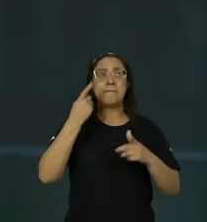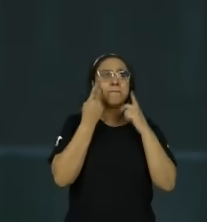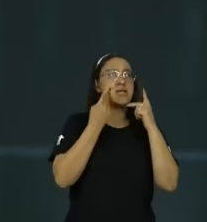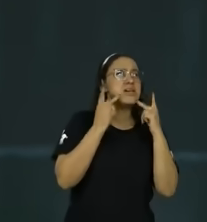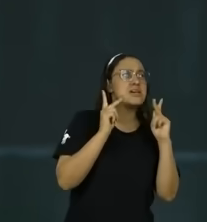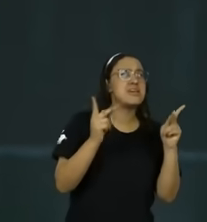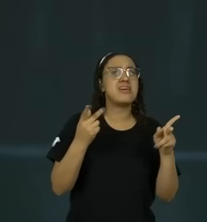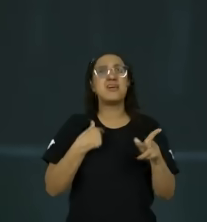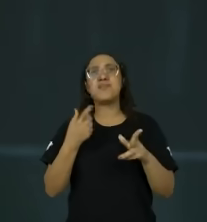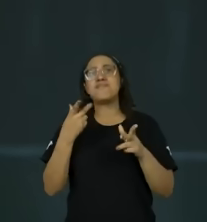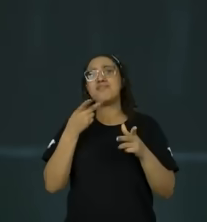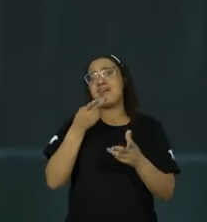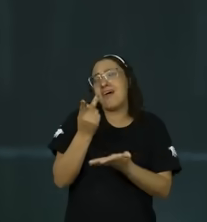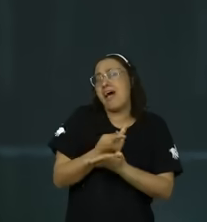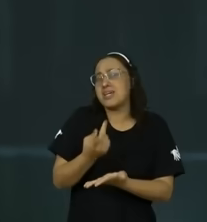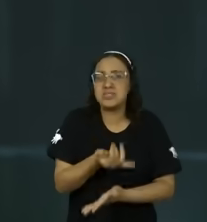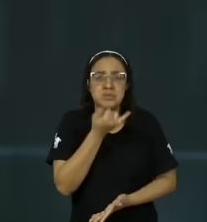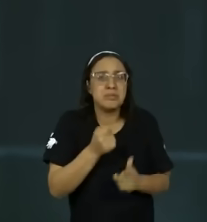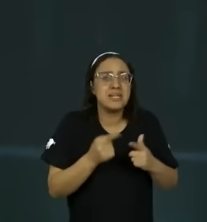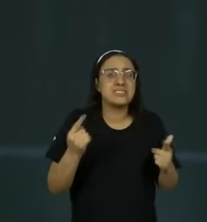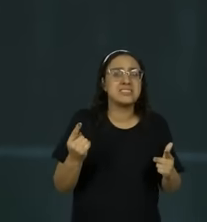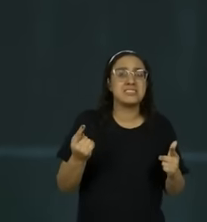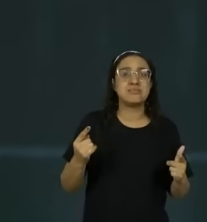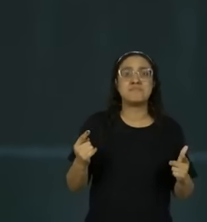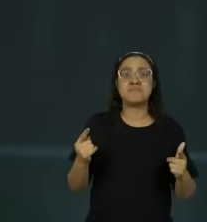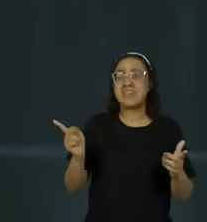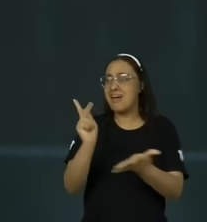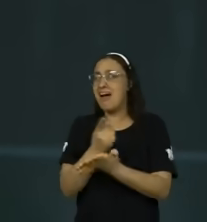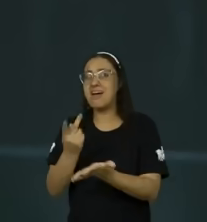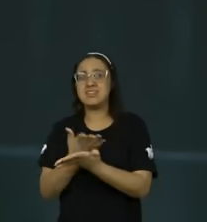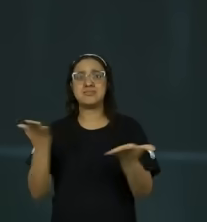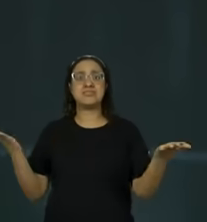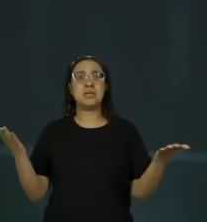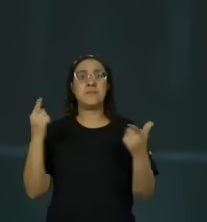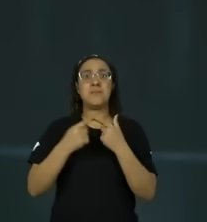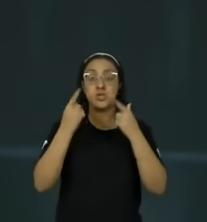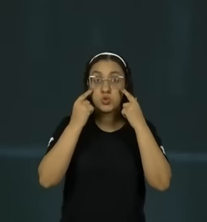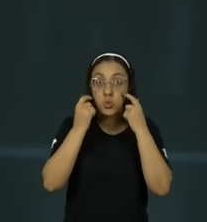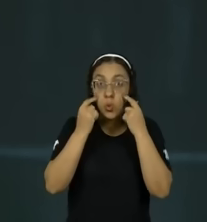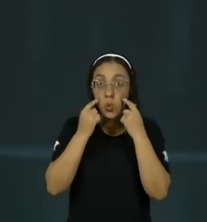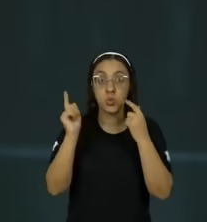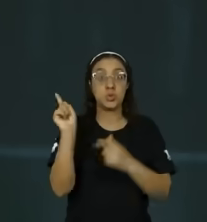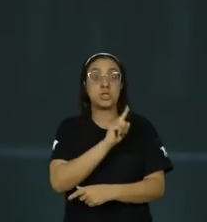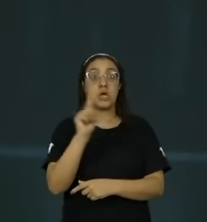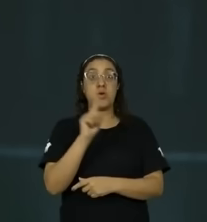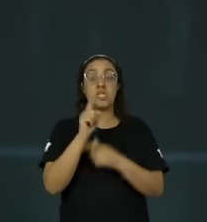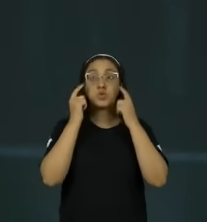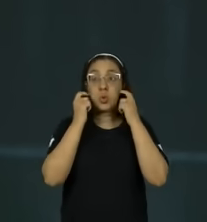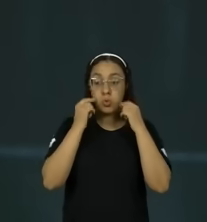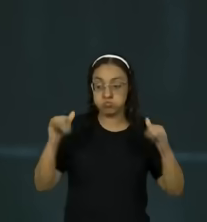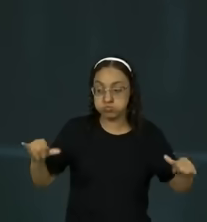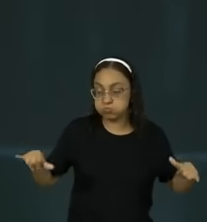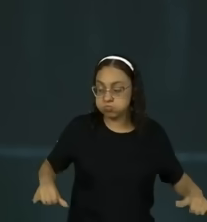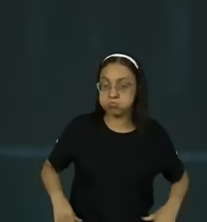esse choro no sofrimento que José teve. E está errado. Esse choro não é um choro de um camarada que está